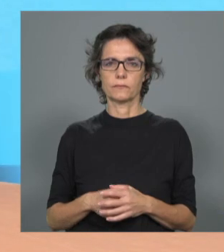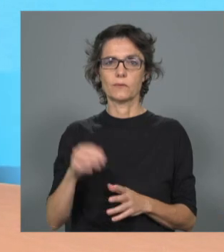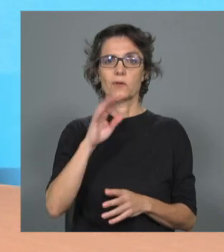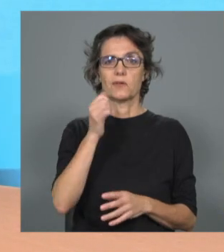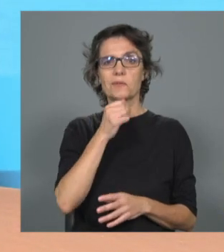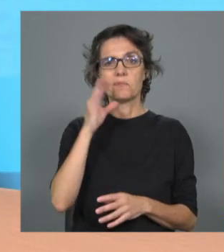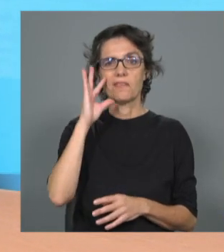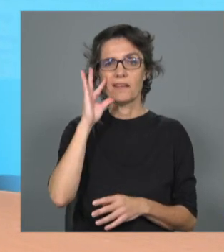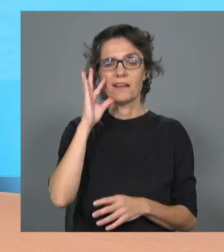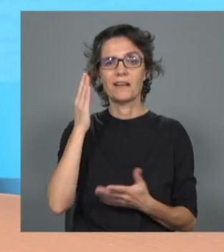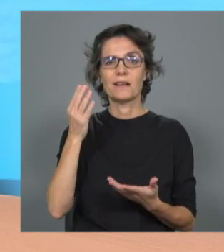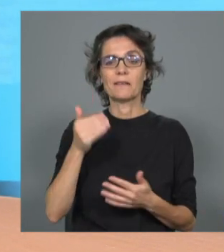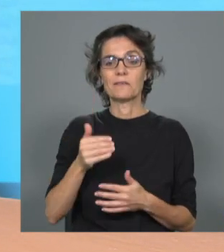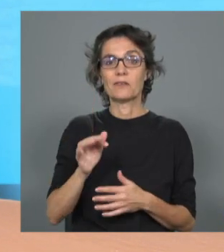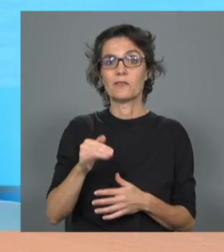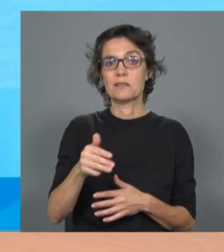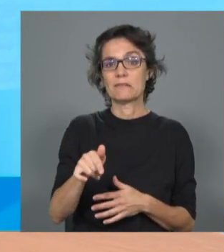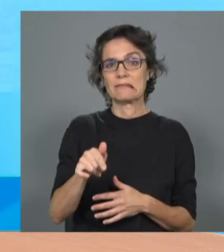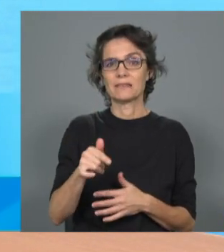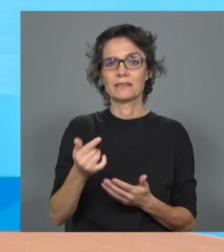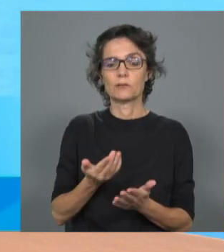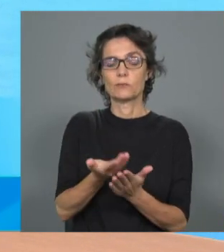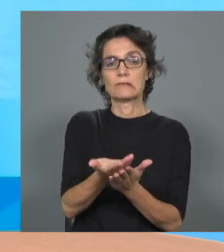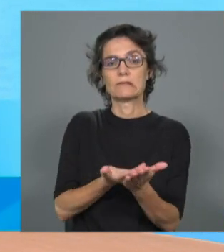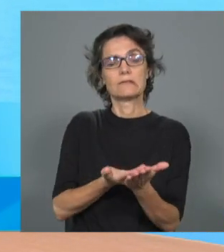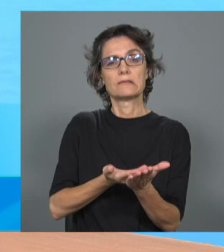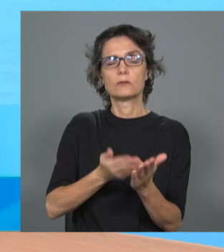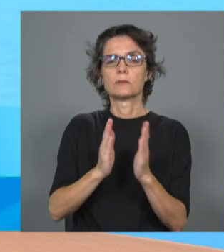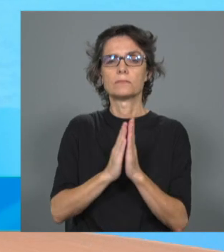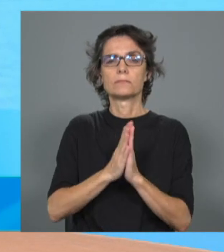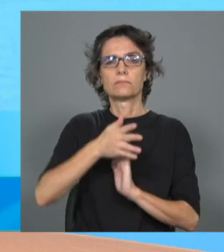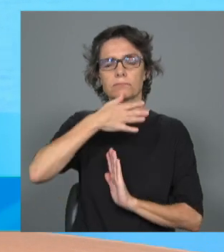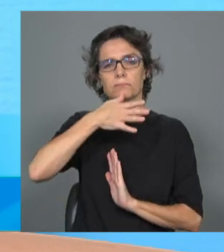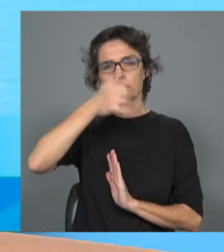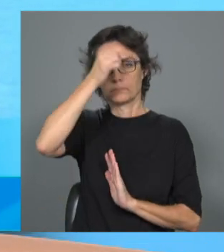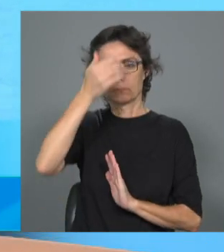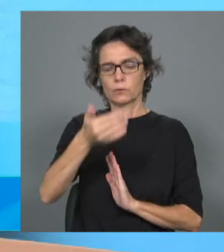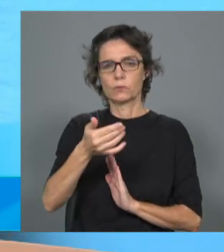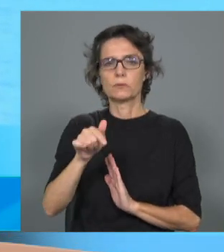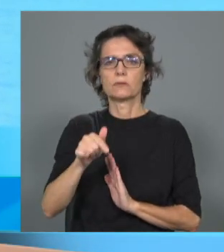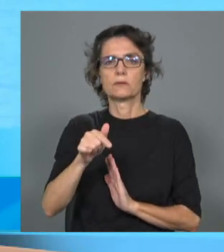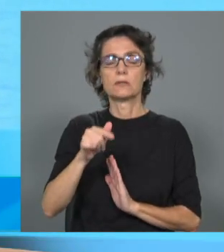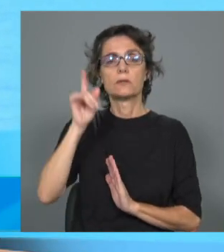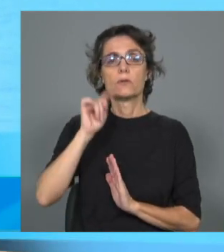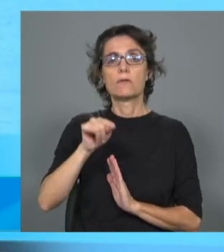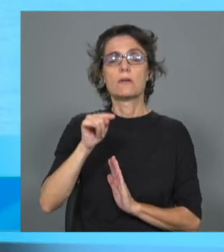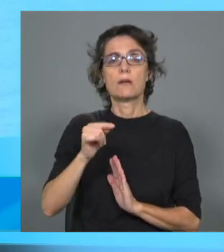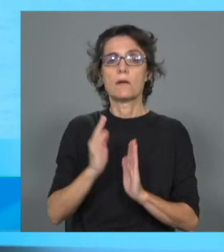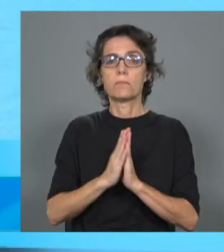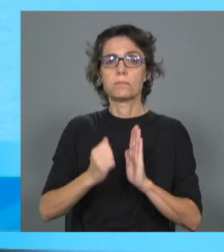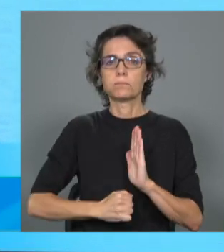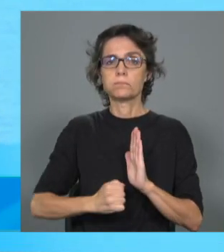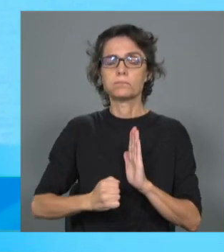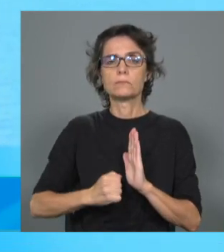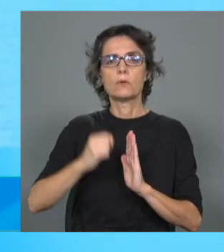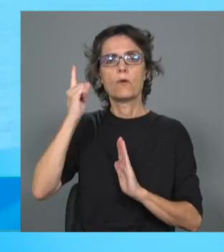Olá, muito boa tarde. Em final de semana, olhamos a proposta da liturgia do próximo domingo, um dia em que a Igreja Católica assinala